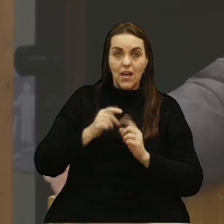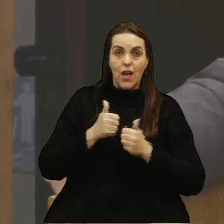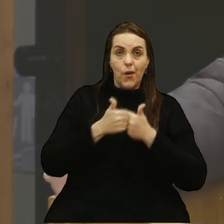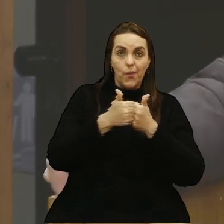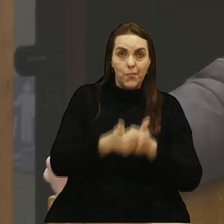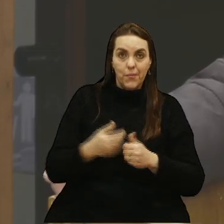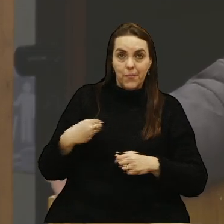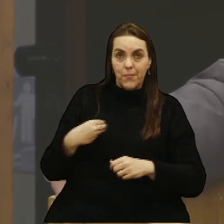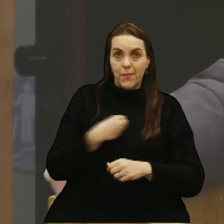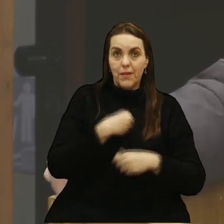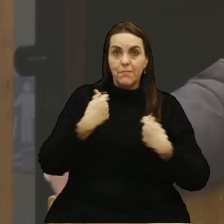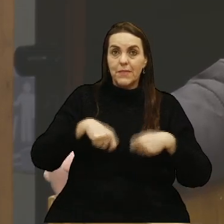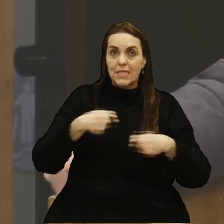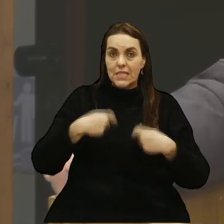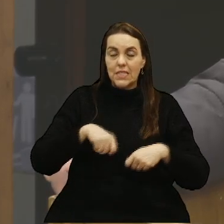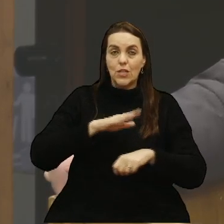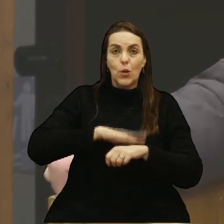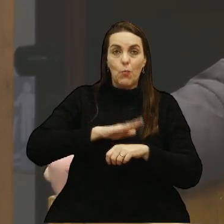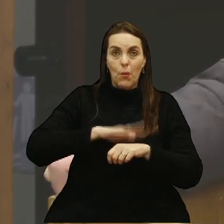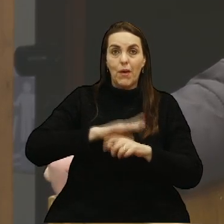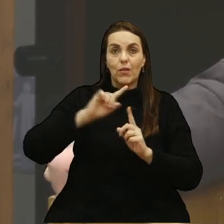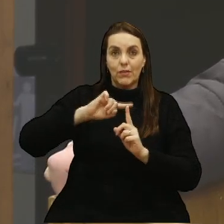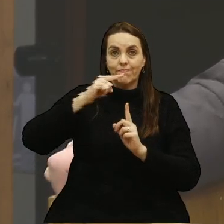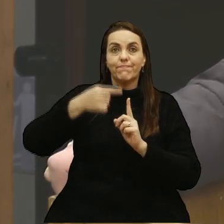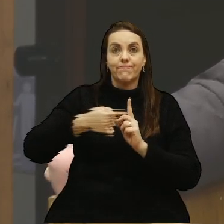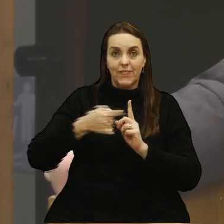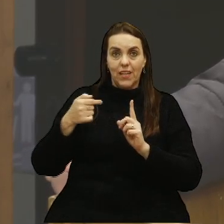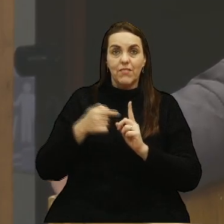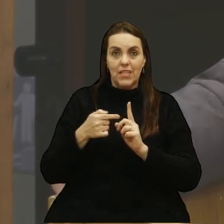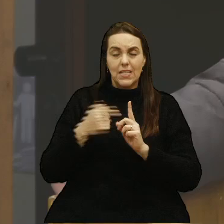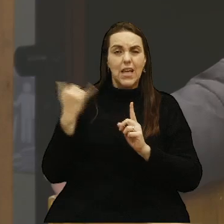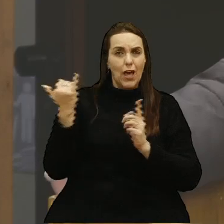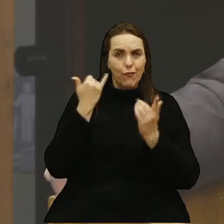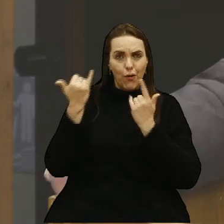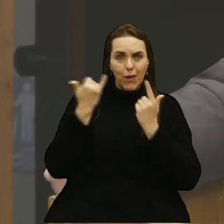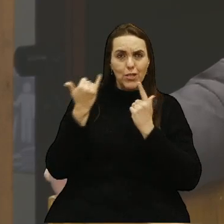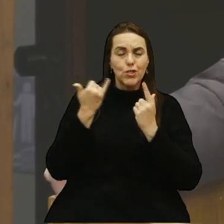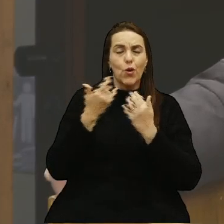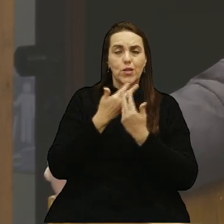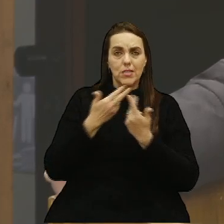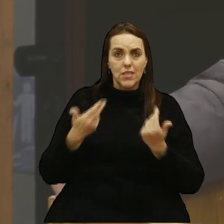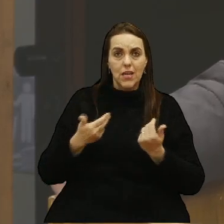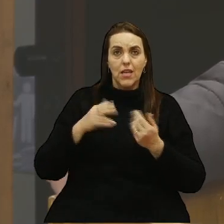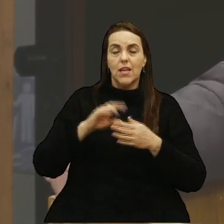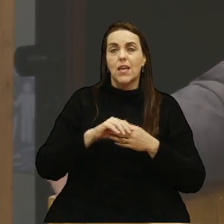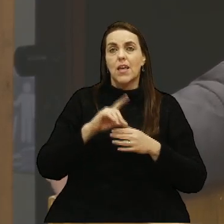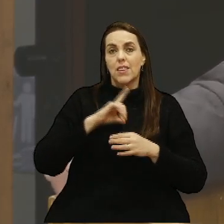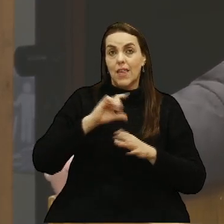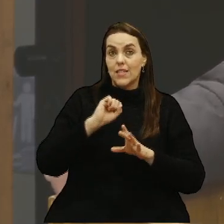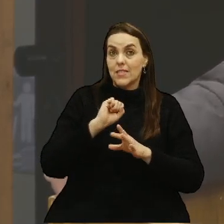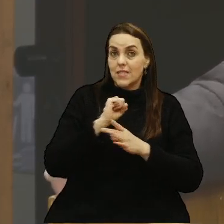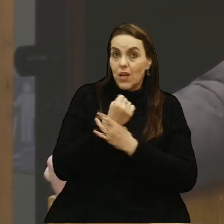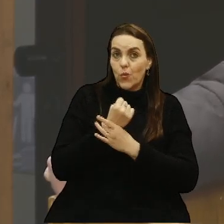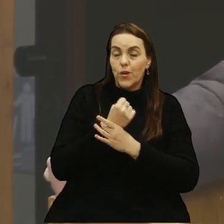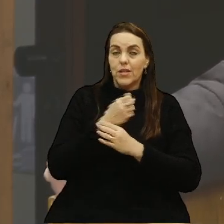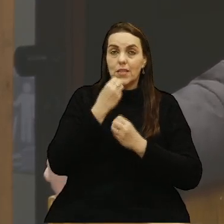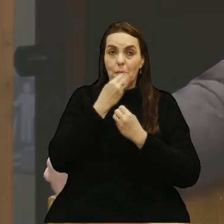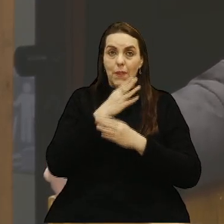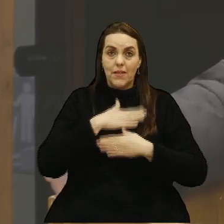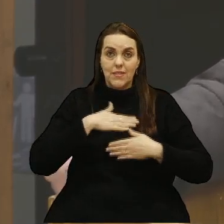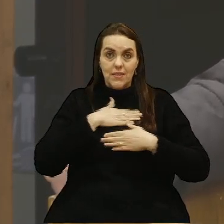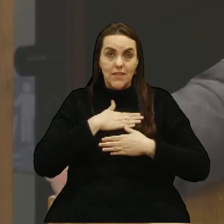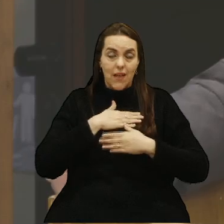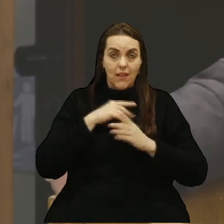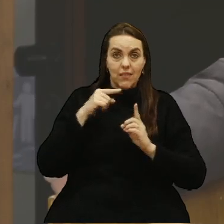gravidez. É essencial que as gestantes tenham acesso a informações e recursos que garantam a segurança e o bem-estar tanto delas quanto